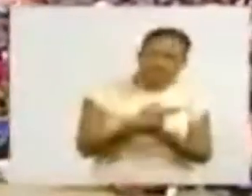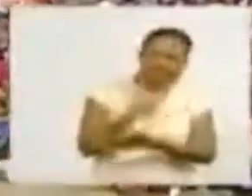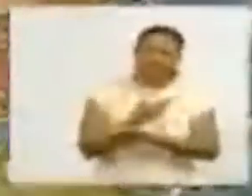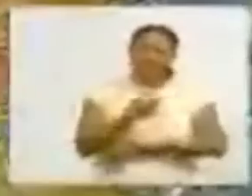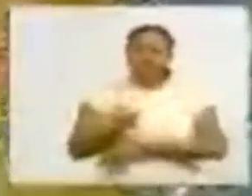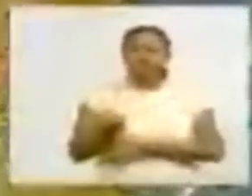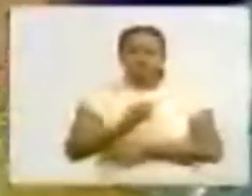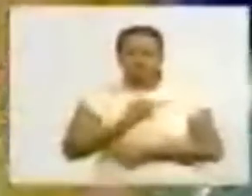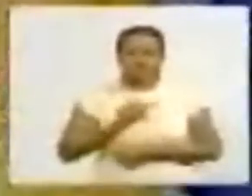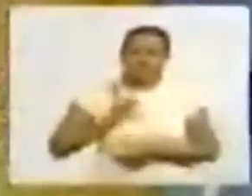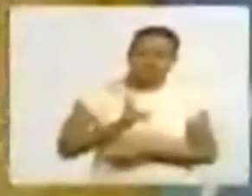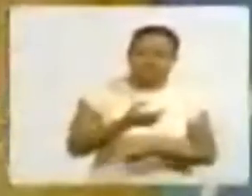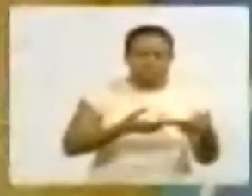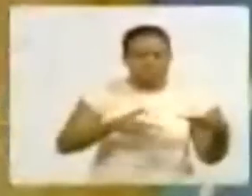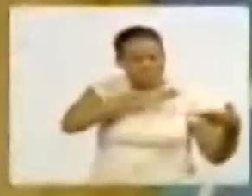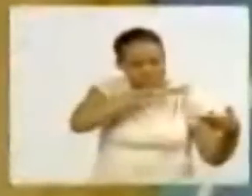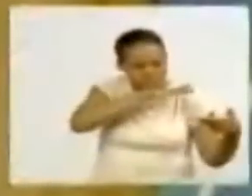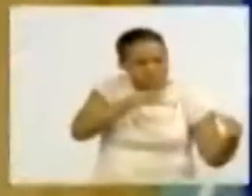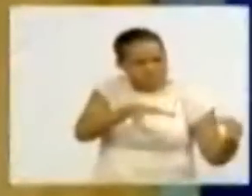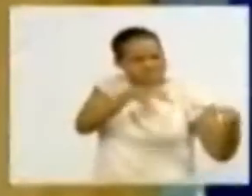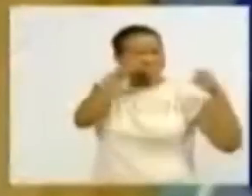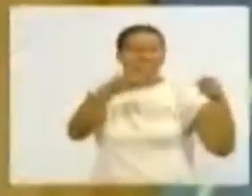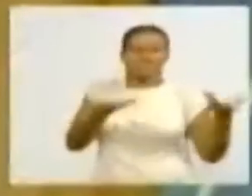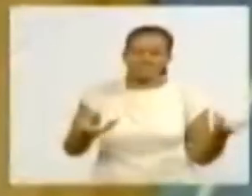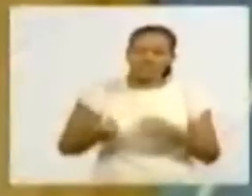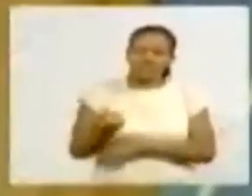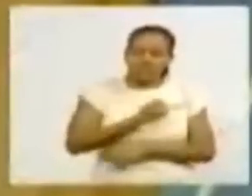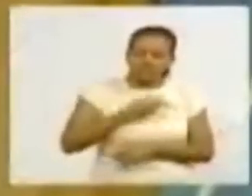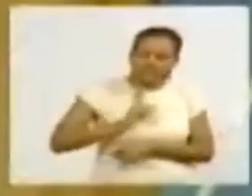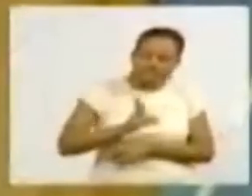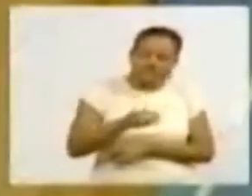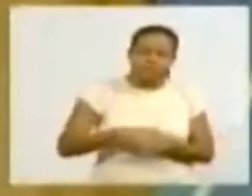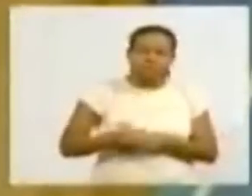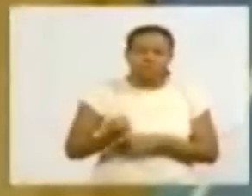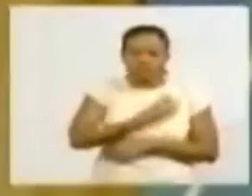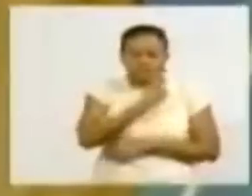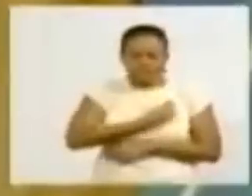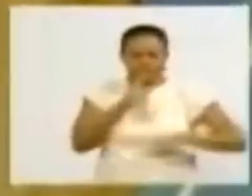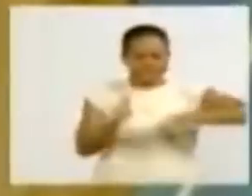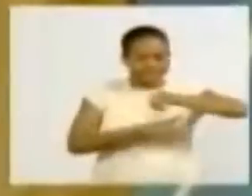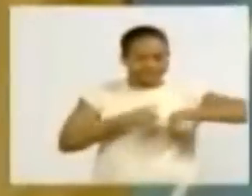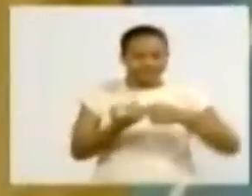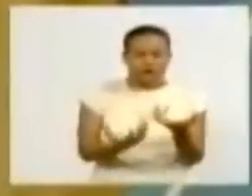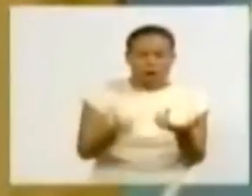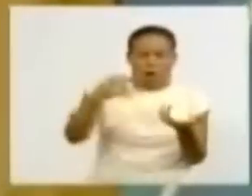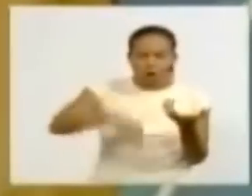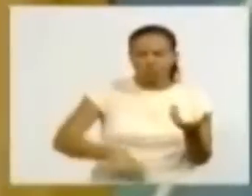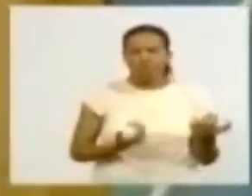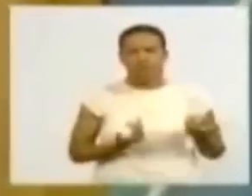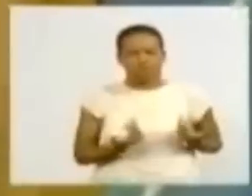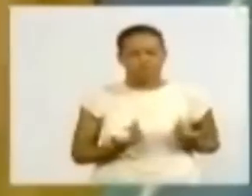Como facilmente nós caímos nas desgraças. Como facilmente nós tornamos a vida nossa num inferno.